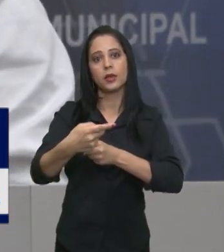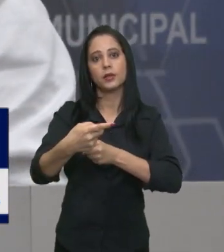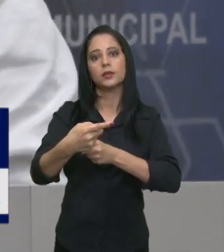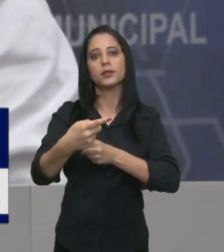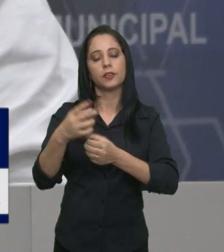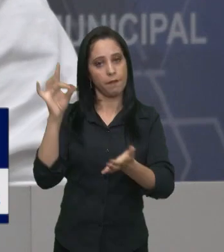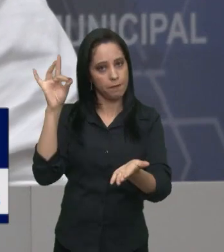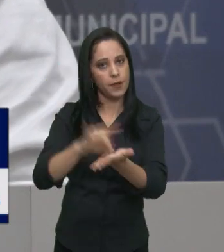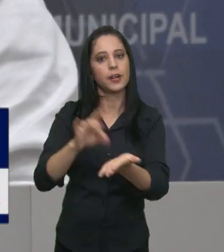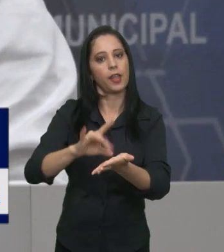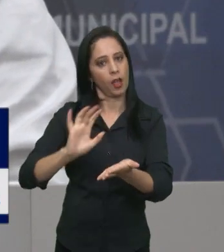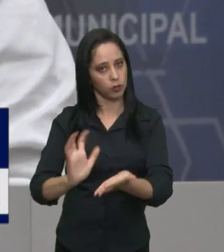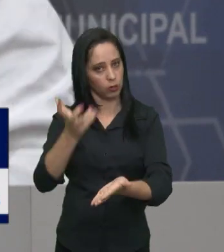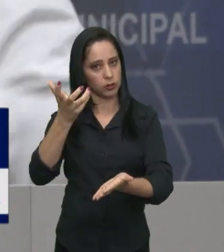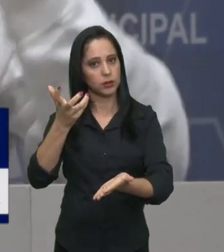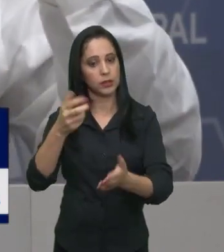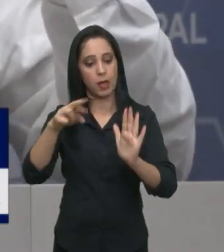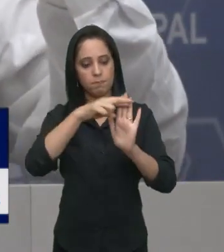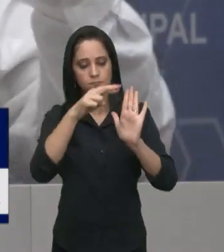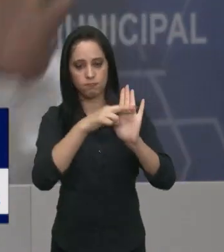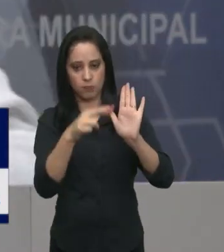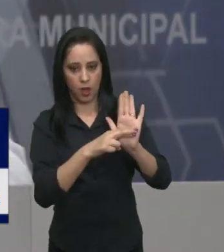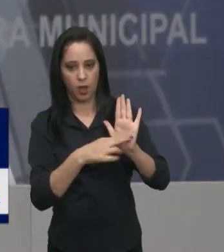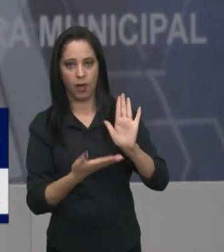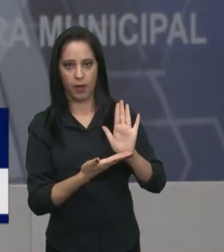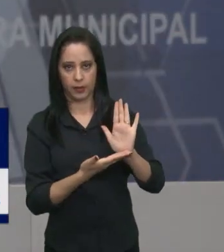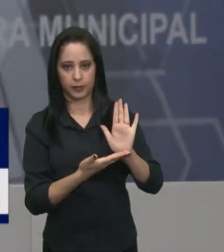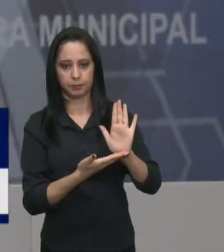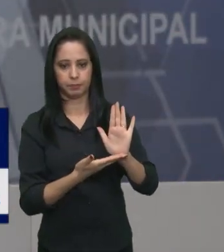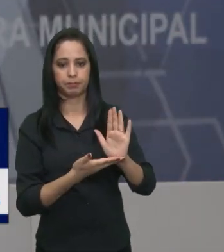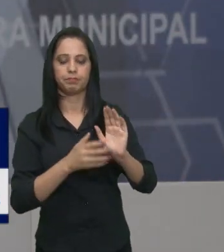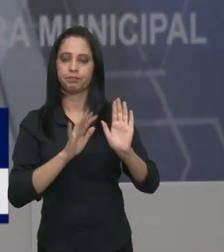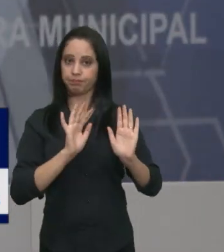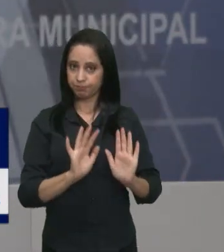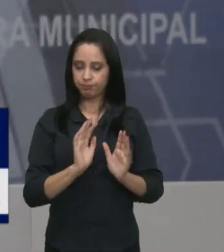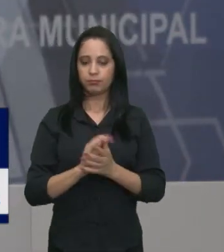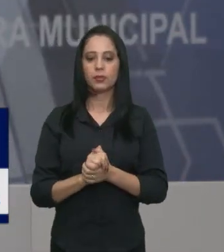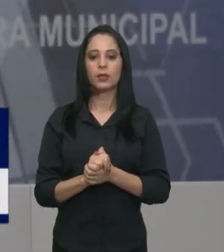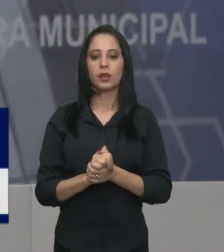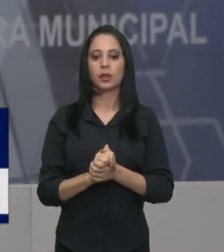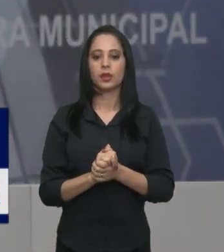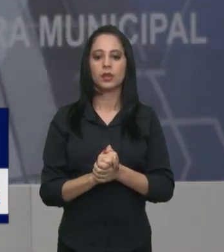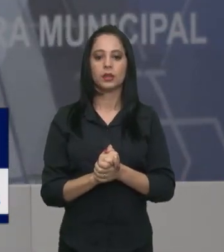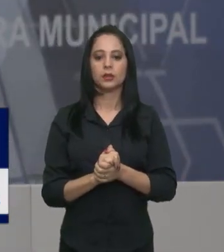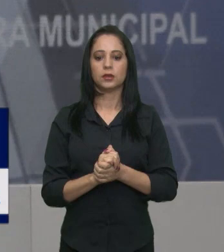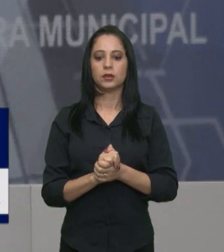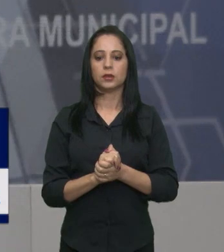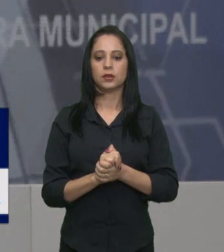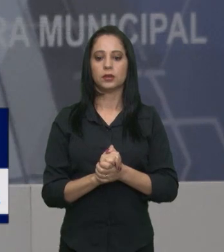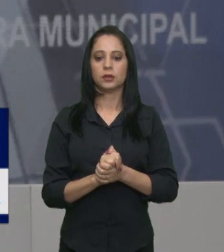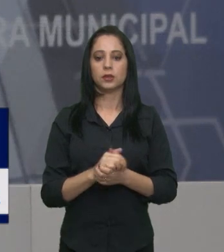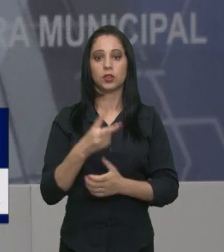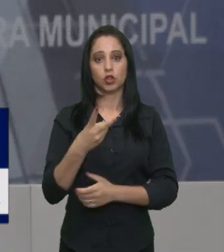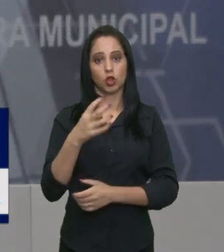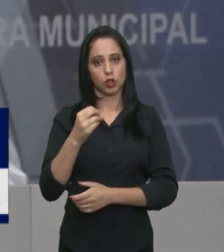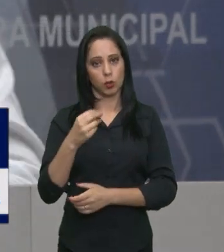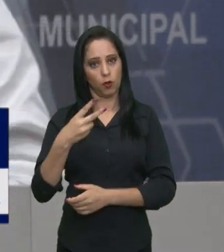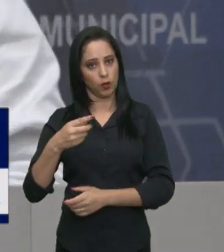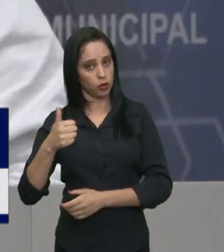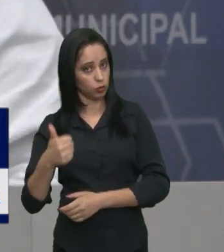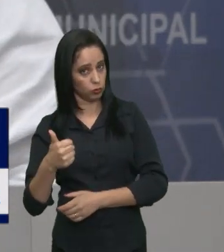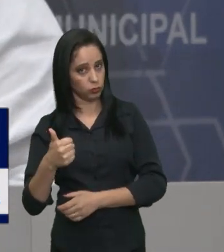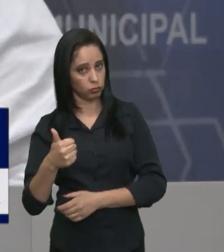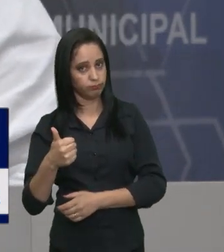regra. Ora, passou-se o tempo para 2021.